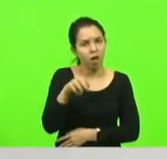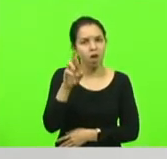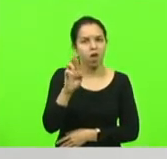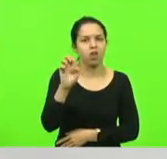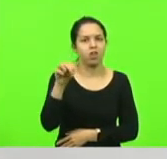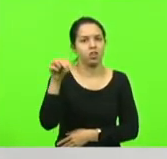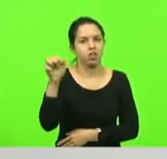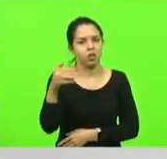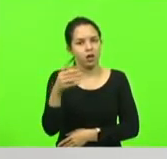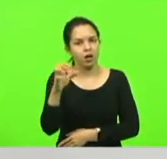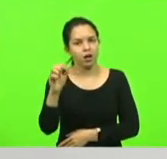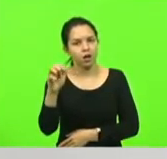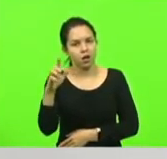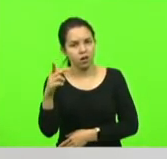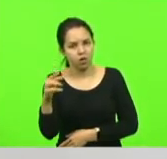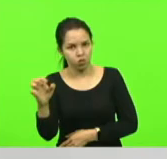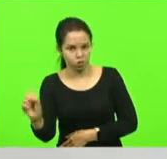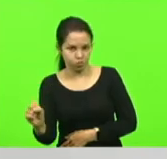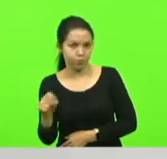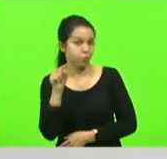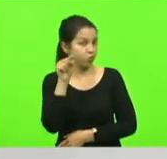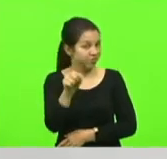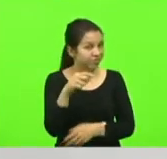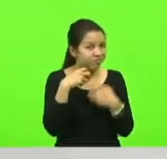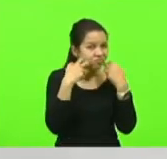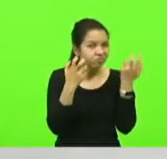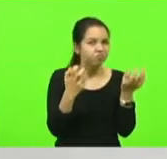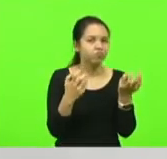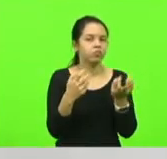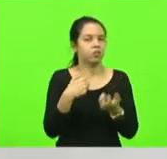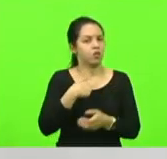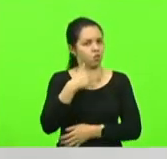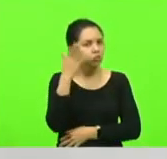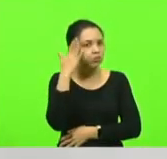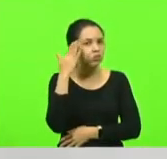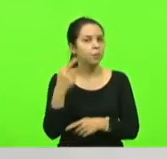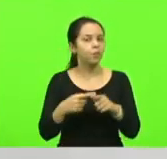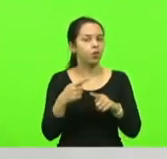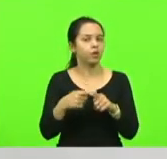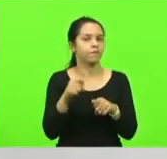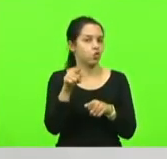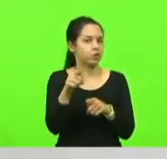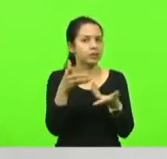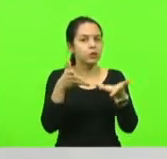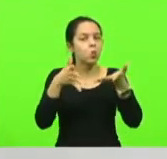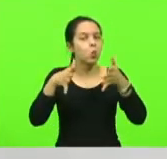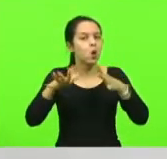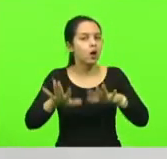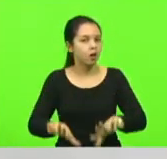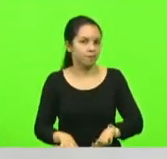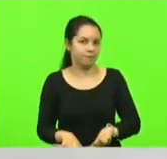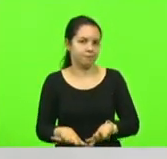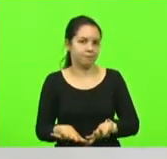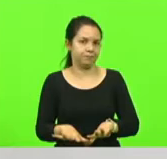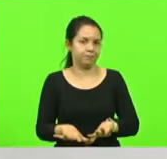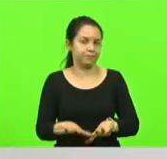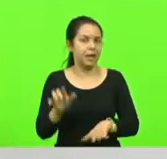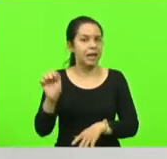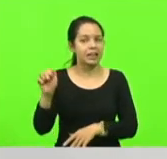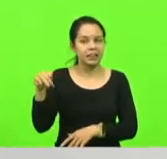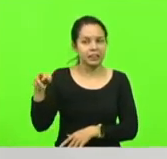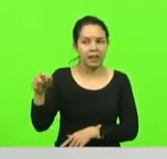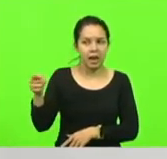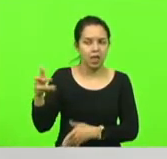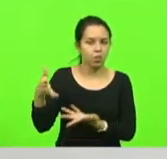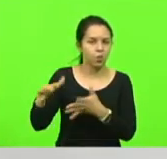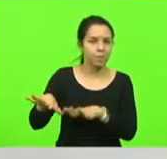é uma vergonha. Mas eu sei por que você não quer André Mendonça. Porque o jornalista Trindade